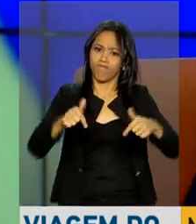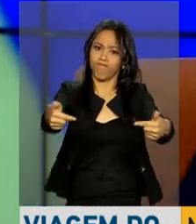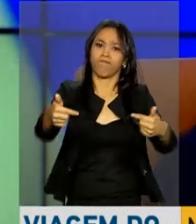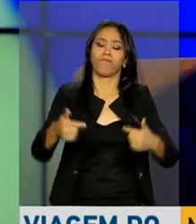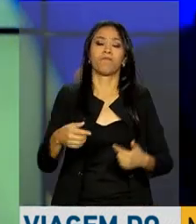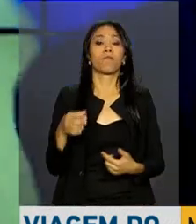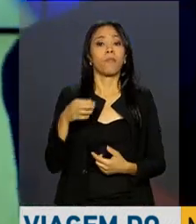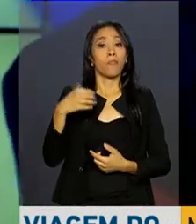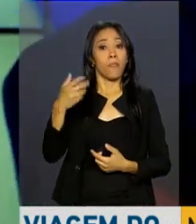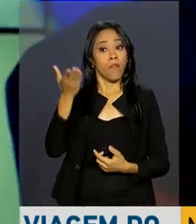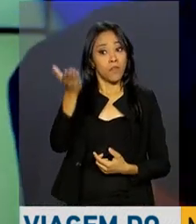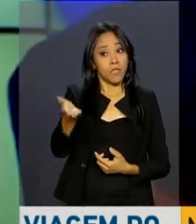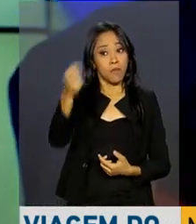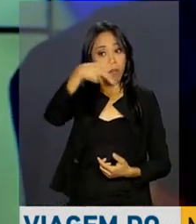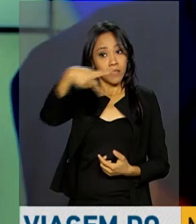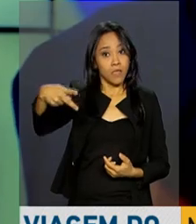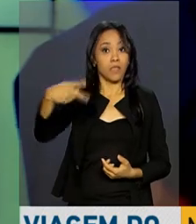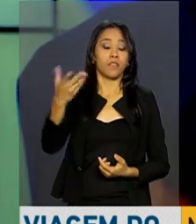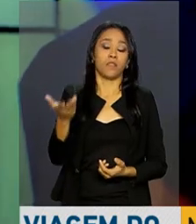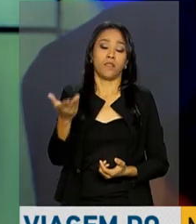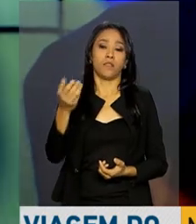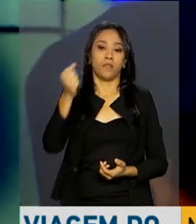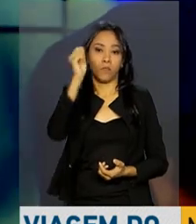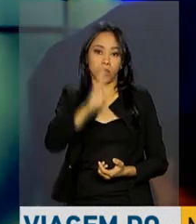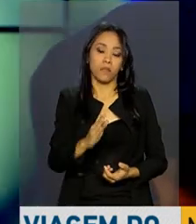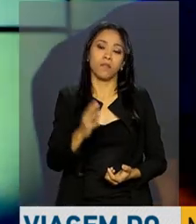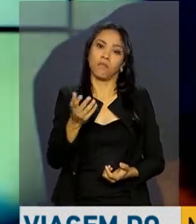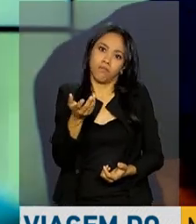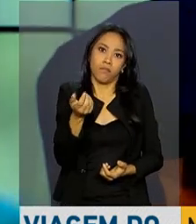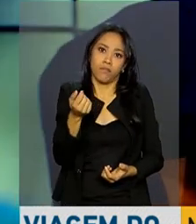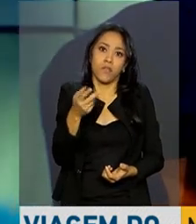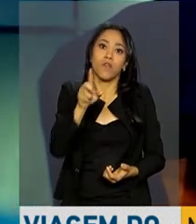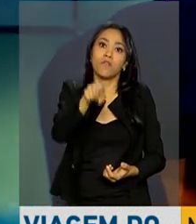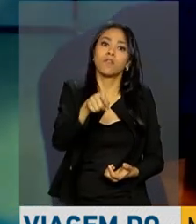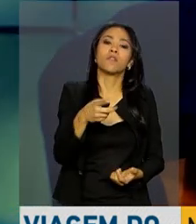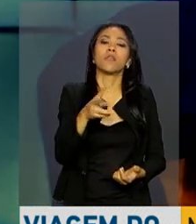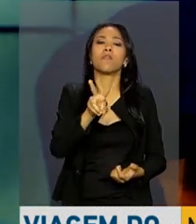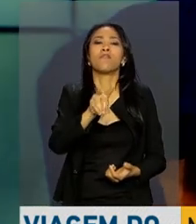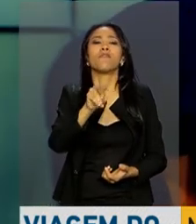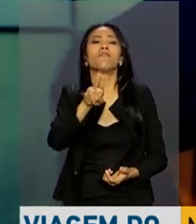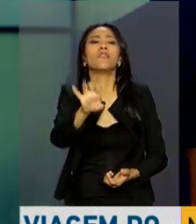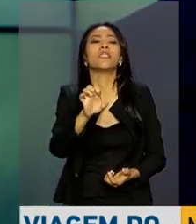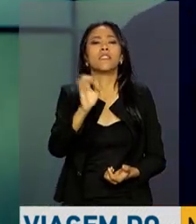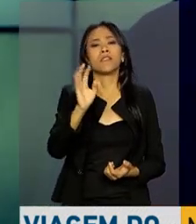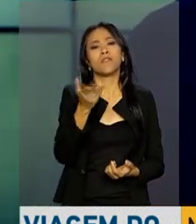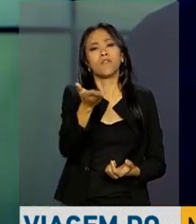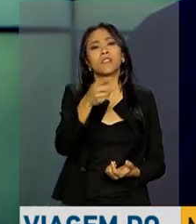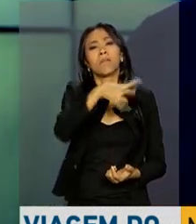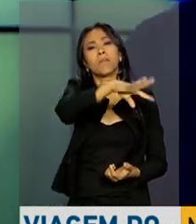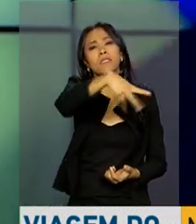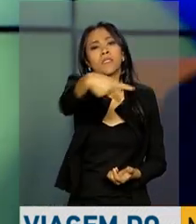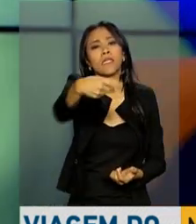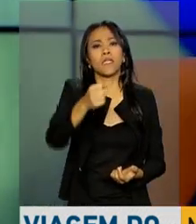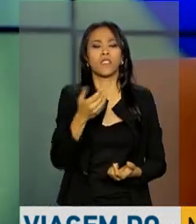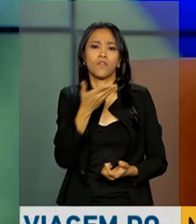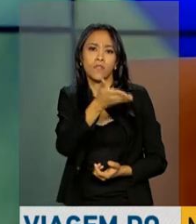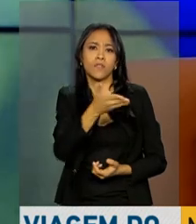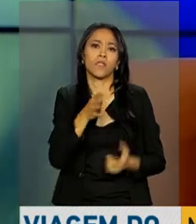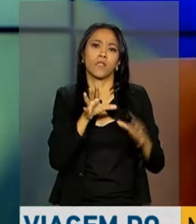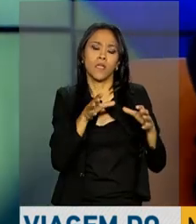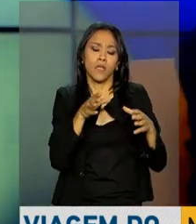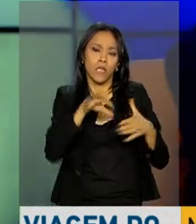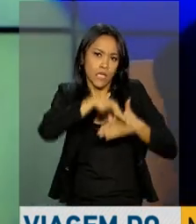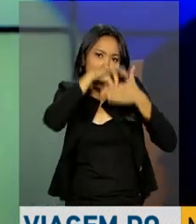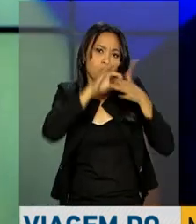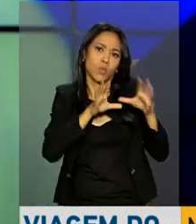Você, presidente da República, você, presidente da Câmara dos Deputados, você, vice-presidente da República, você, presidente de um partido, como foi muito